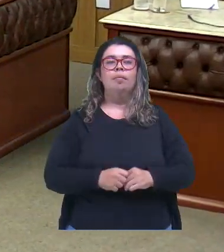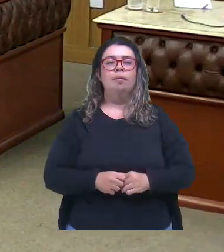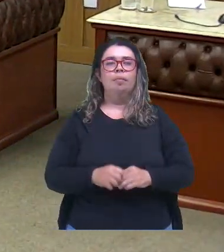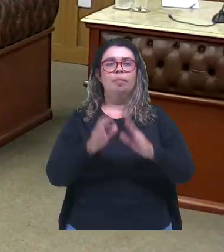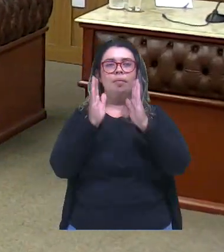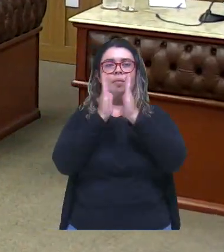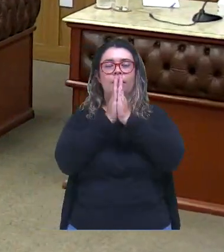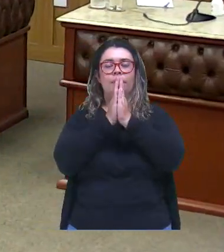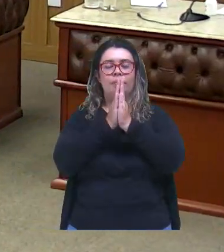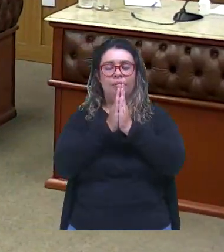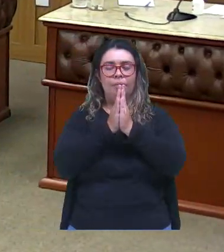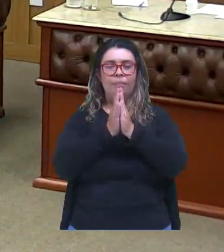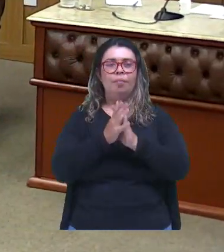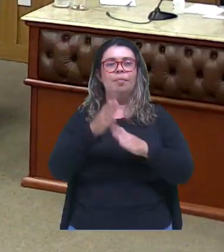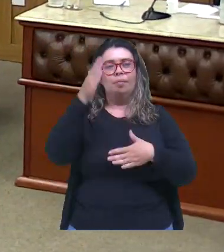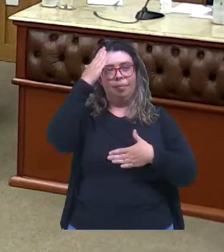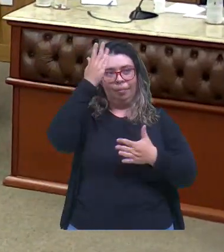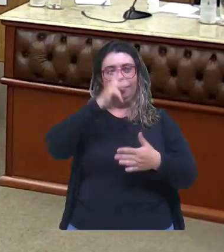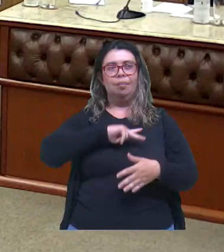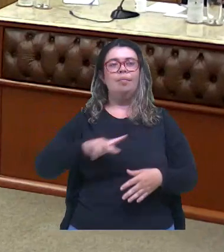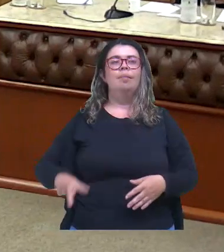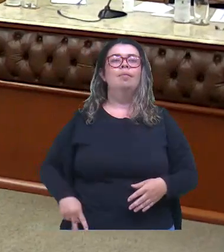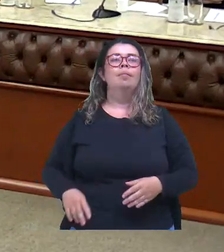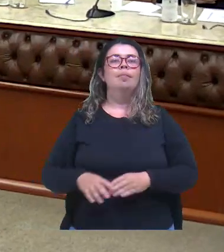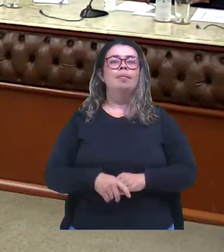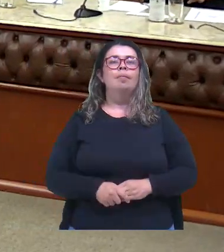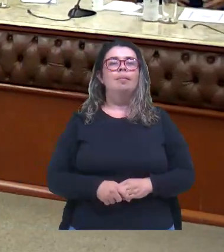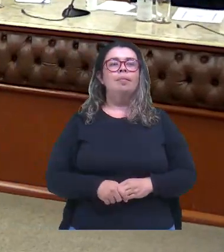sempre. Amém. Obrigado, senhor presidente.